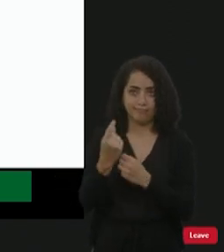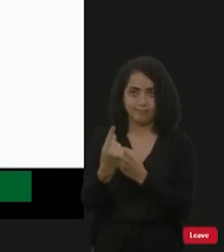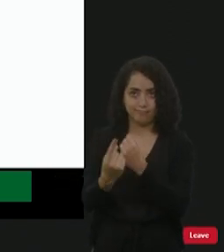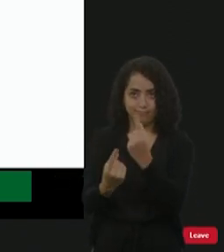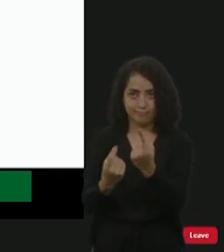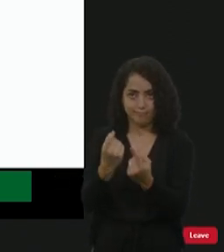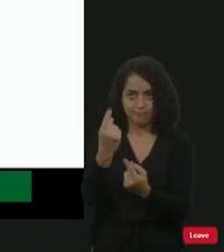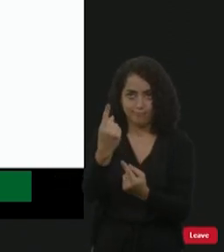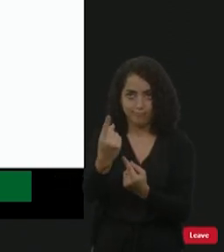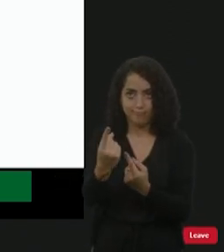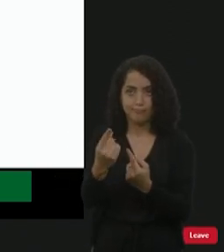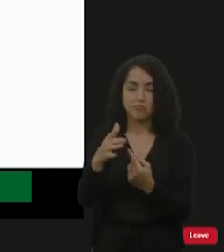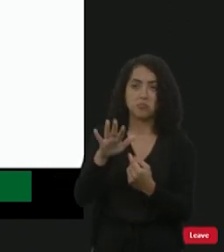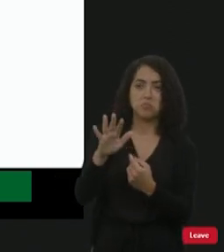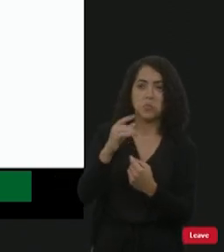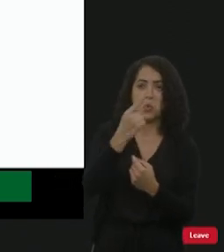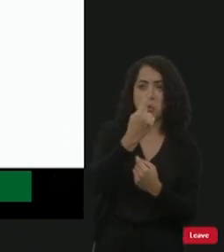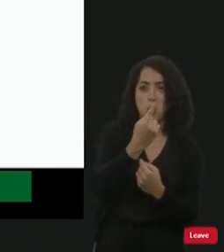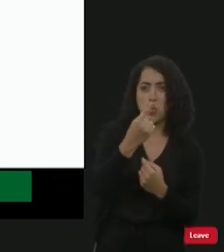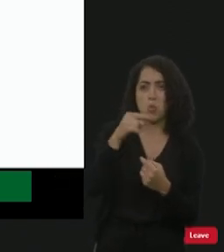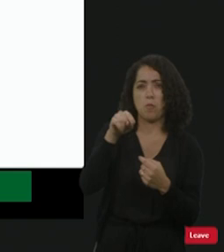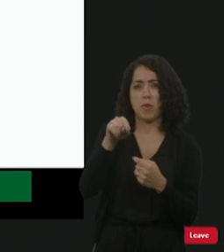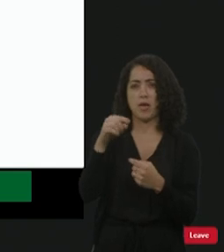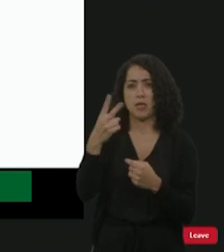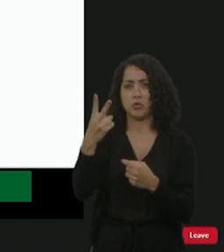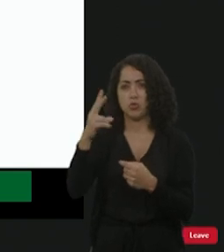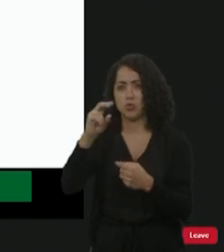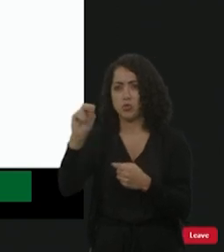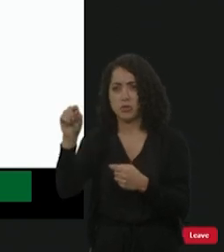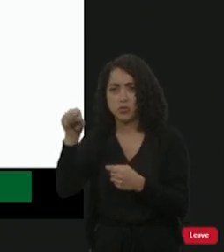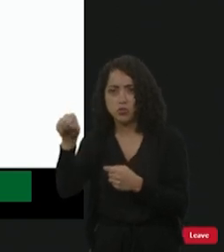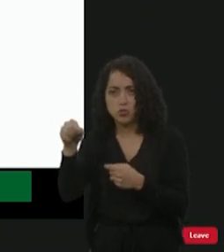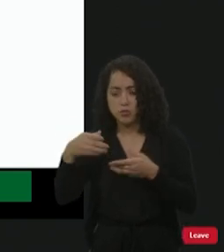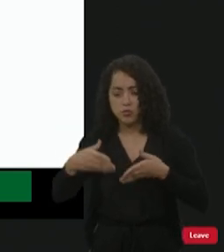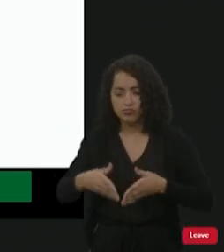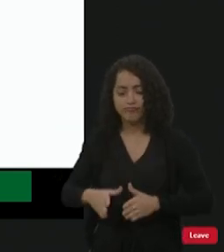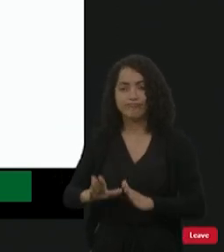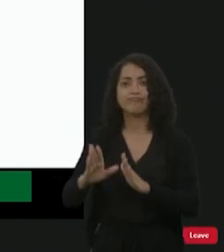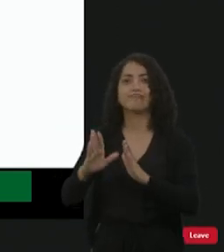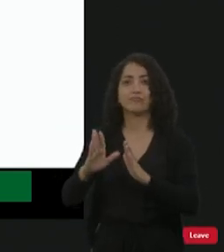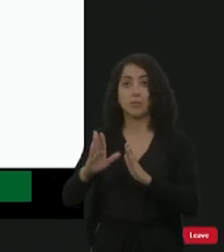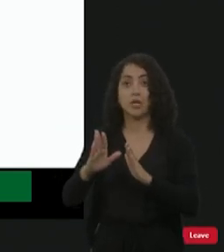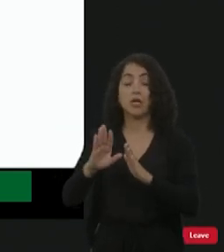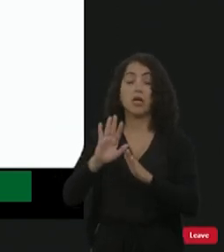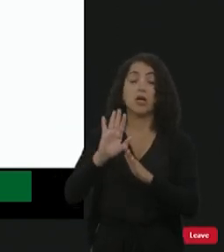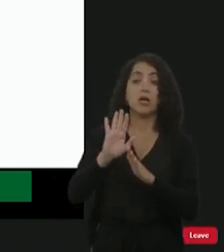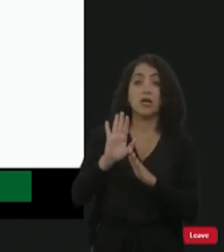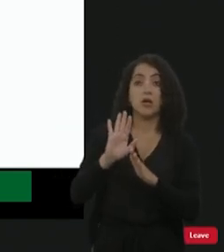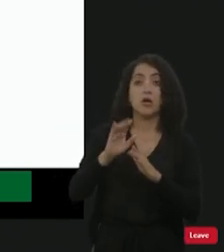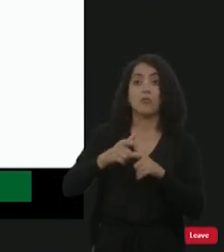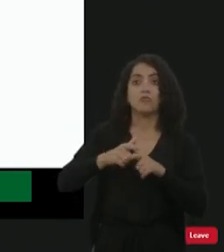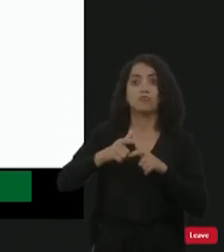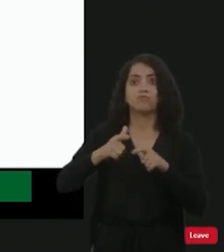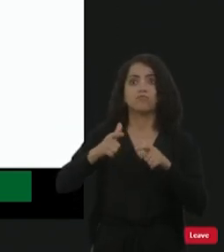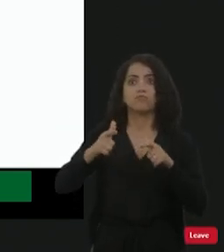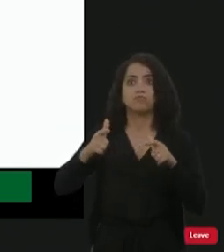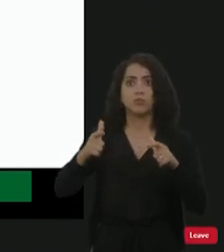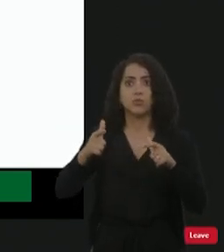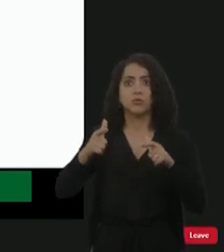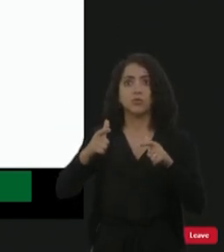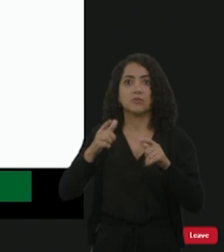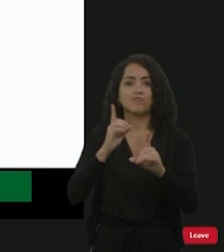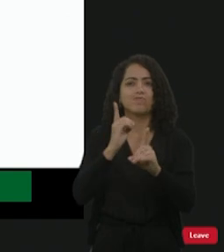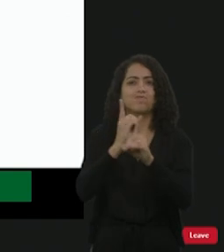prevalência, é em torno de 1 para 200 mil nascidos. Existe, na verdade, uma quantidade muito pequena de diagnóstico,